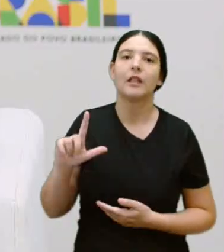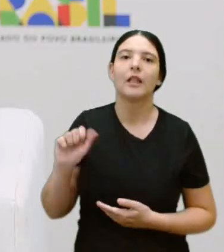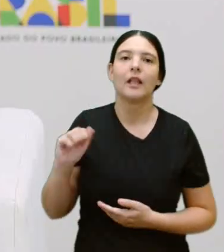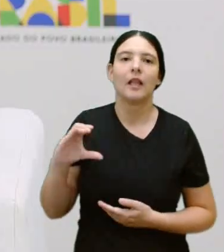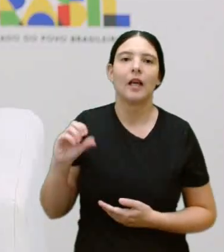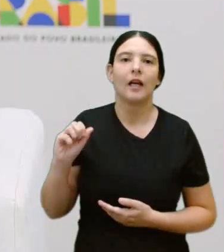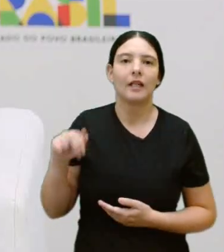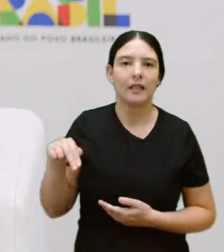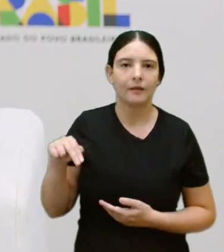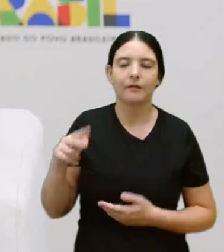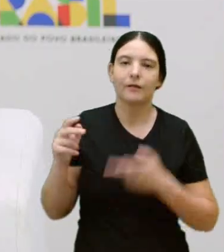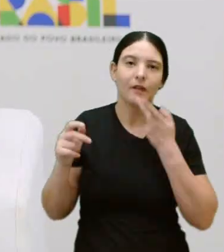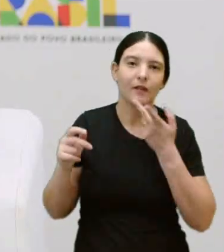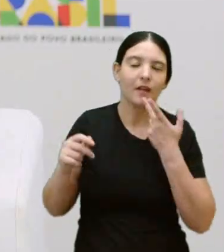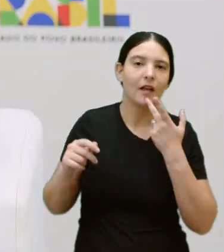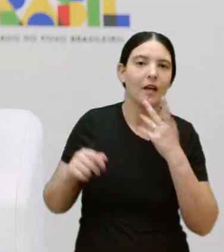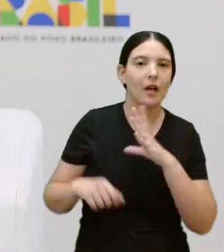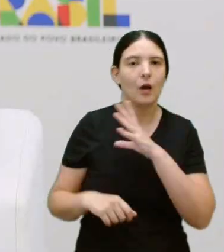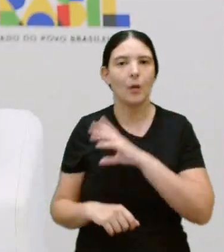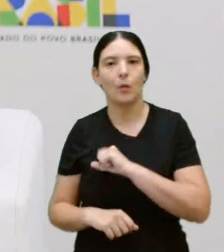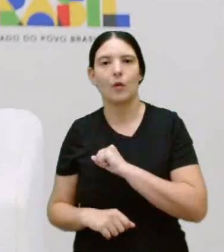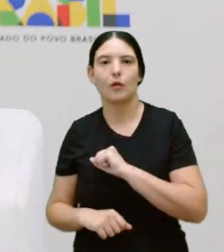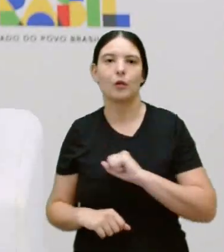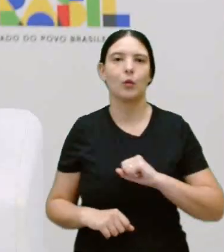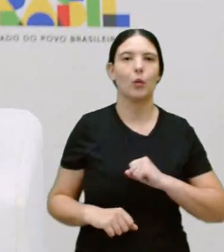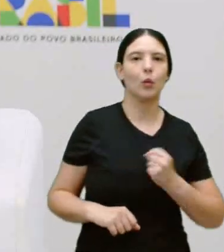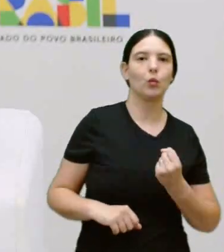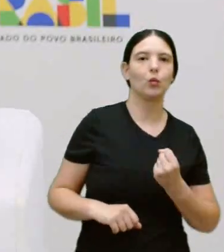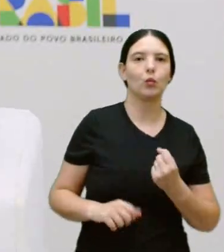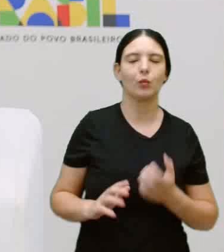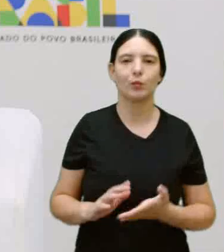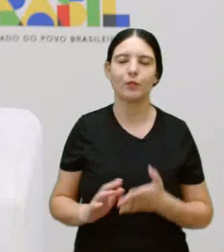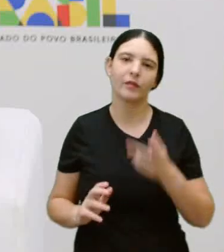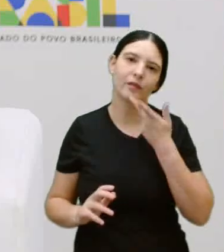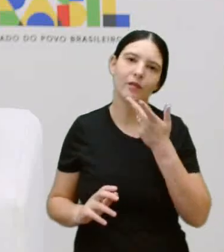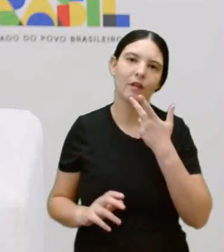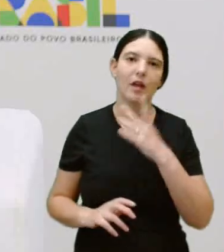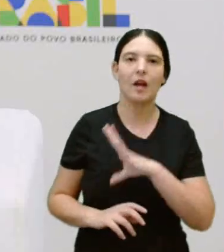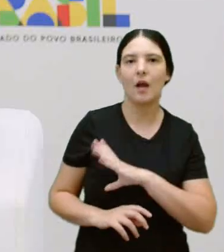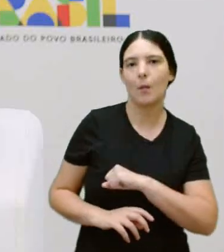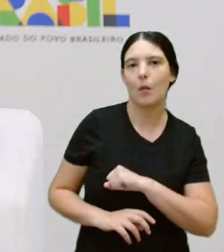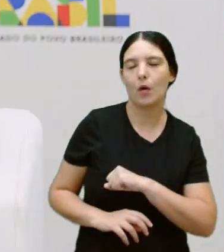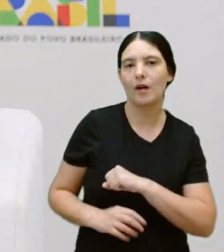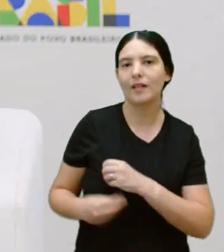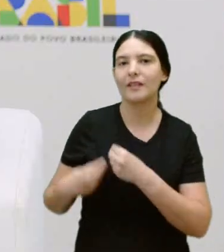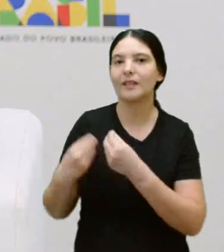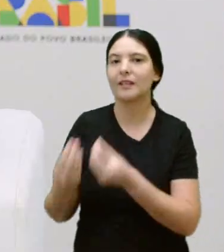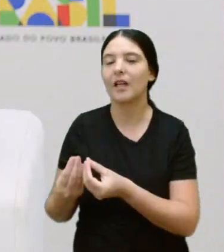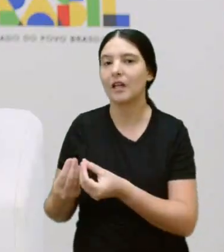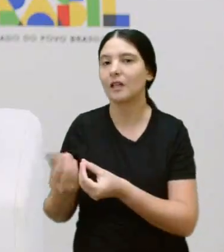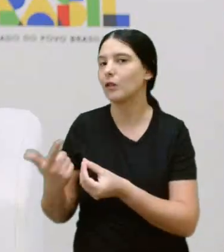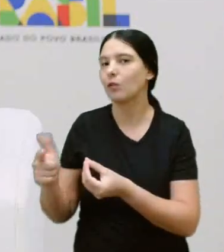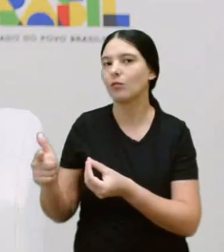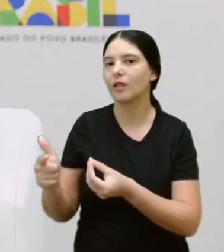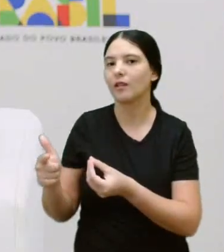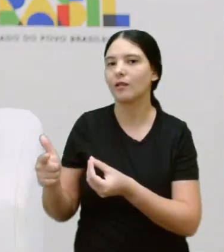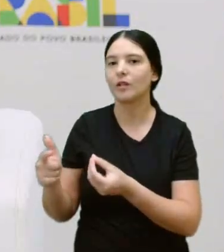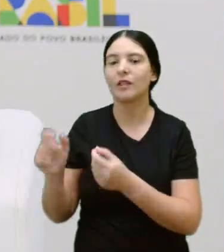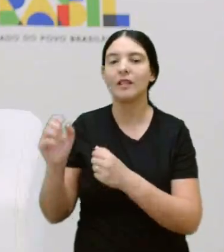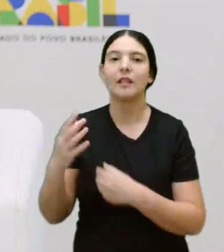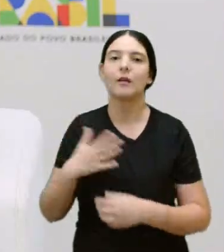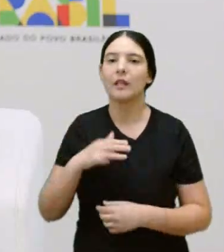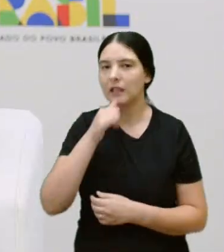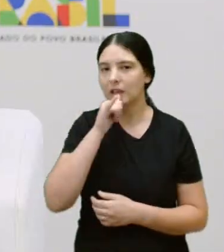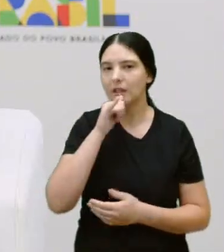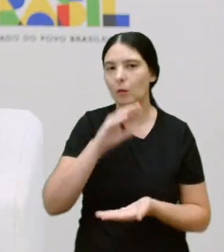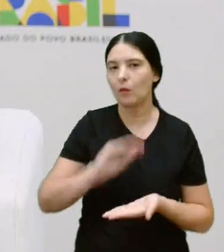amor-ódio, né? O Lacan vai definir amor como dar o que eu não tenho para quem não quer o que eu tenho. Eu dou a minha falta. Eu não